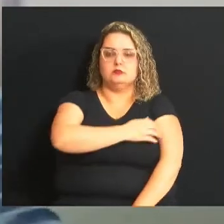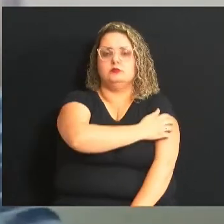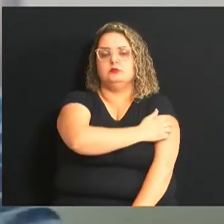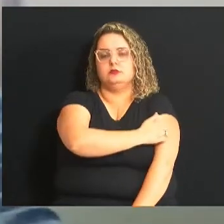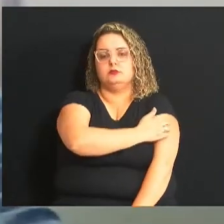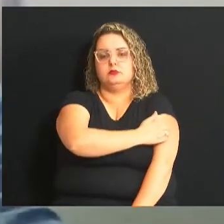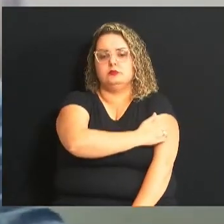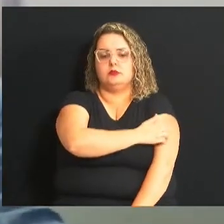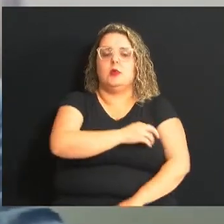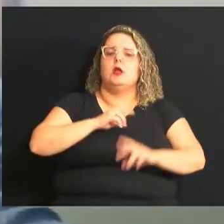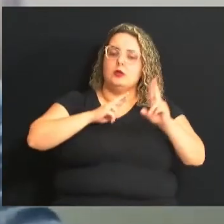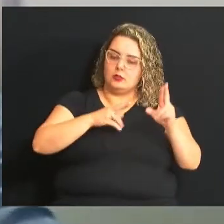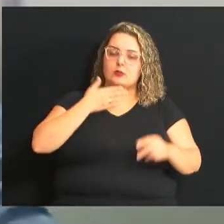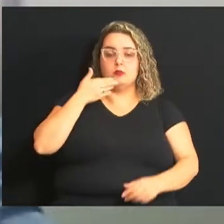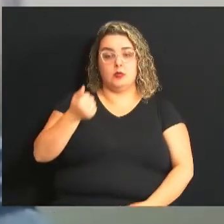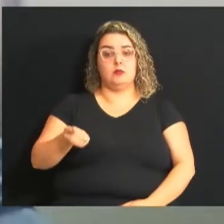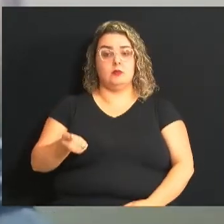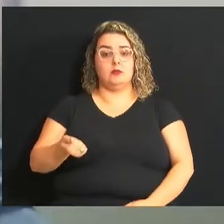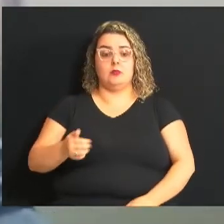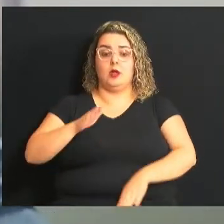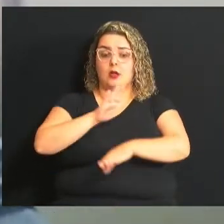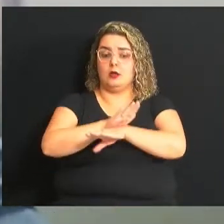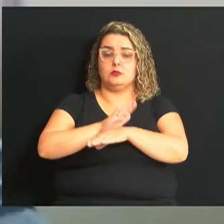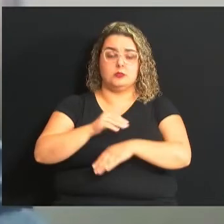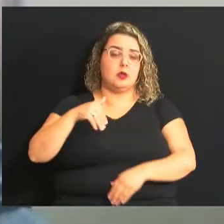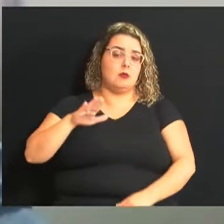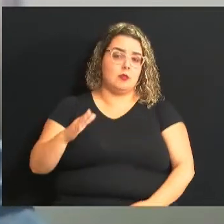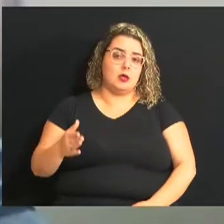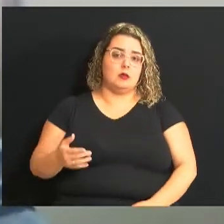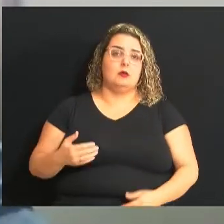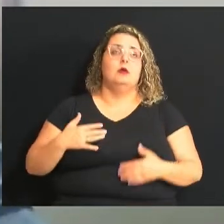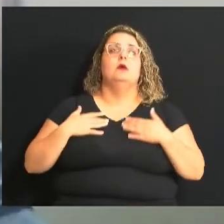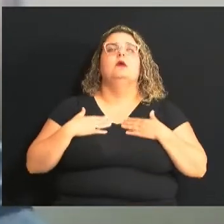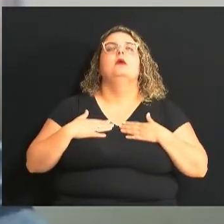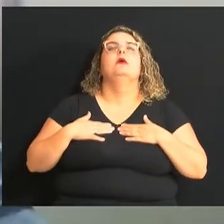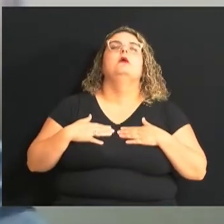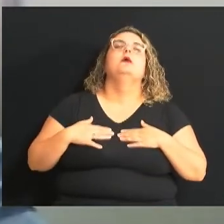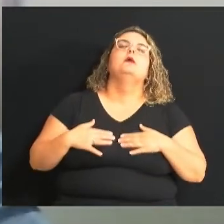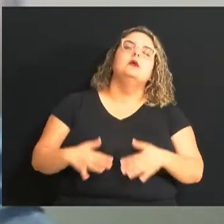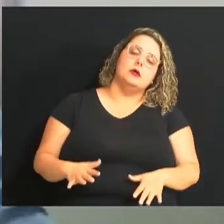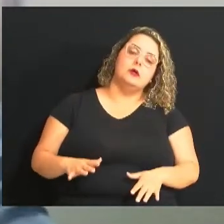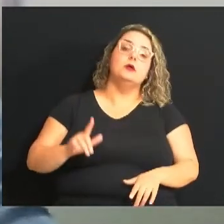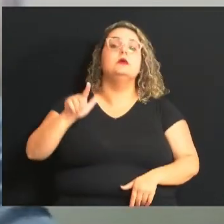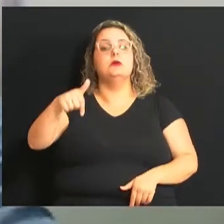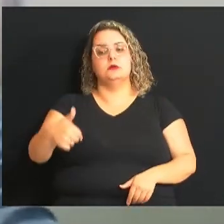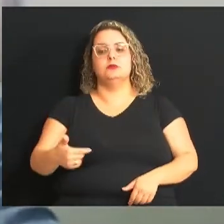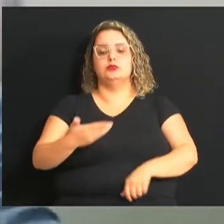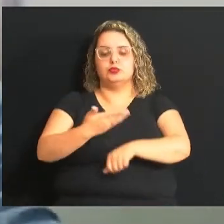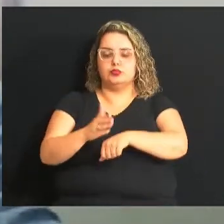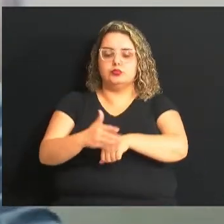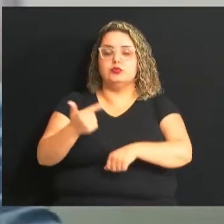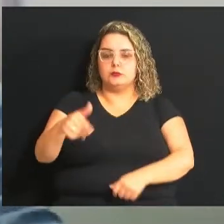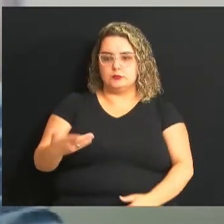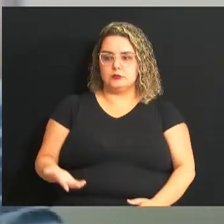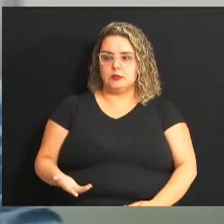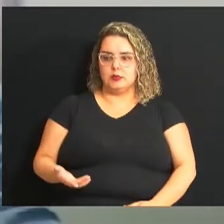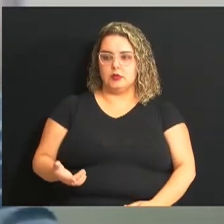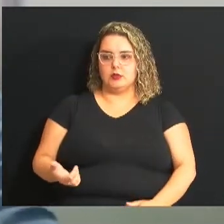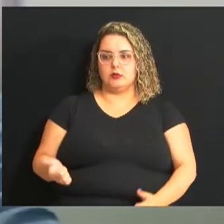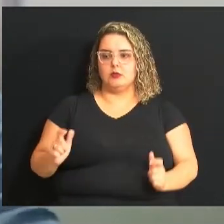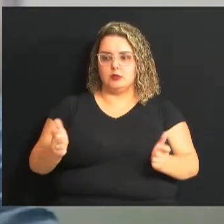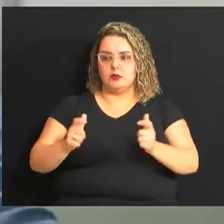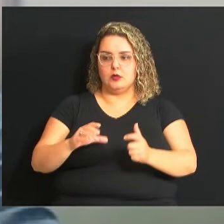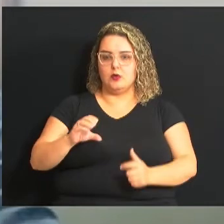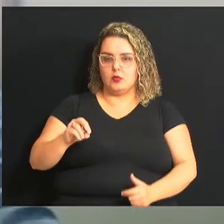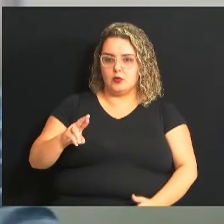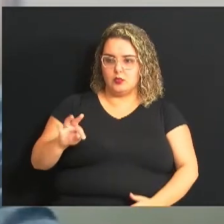dormir melhor vai contribuir muito para ele conseguir descansar e voltar para praticar atividade física no dia seguinte. O fato dele diminuir o cortisol,